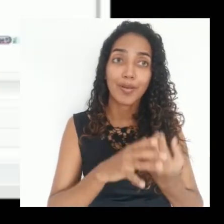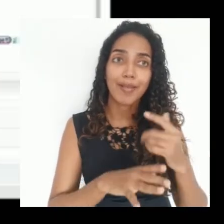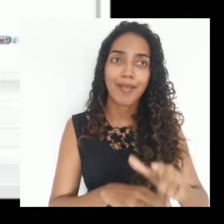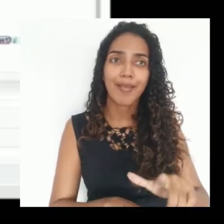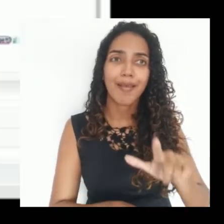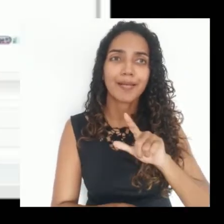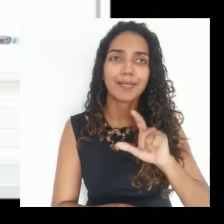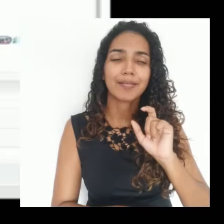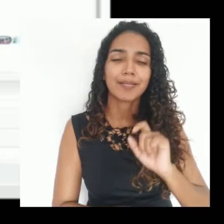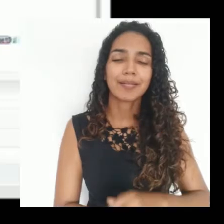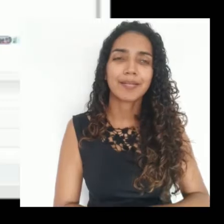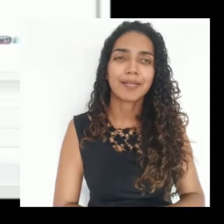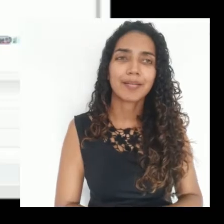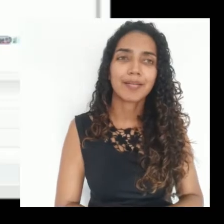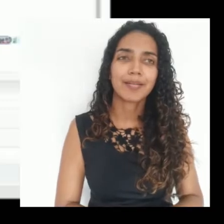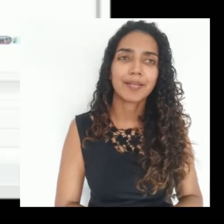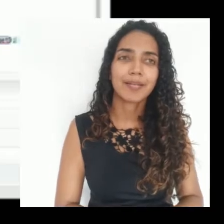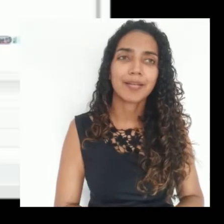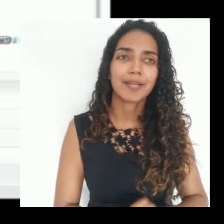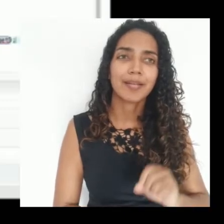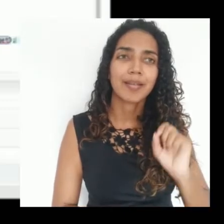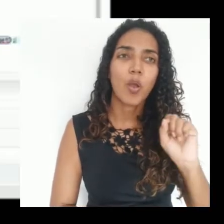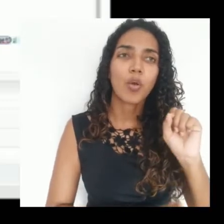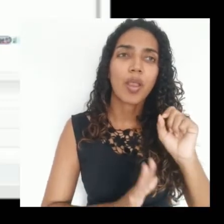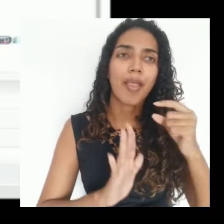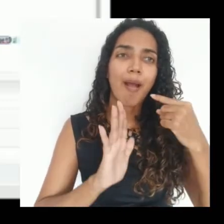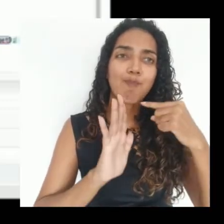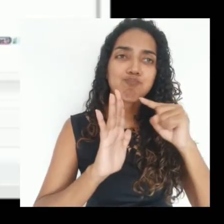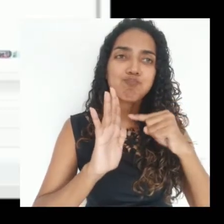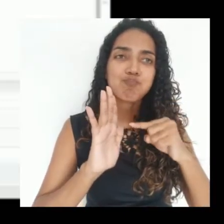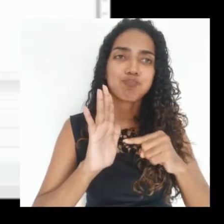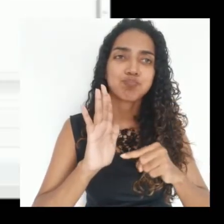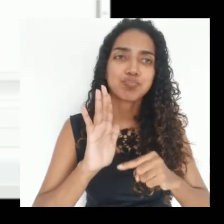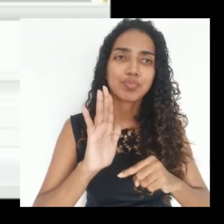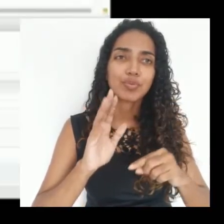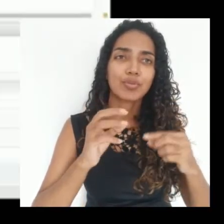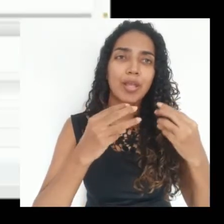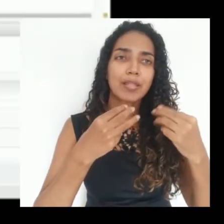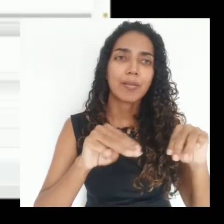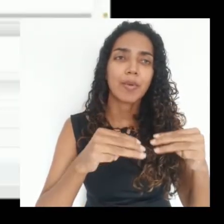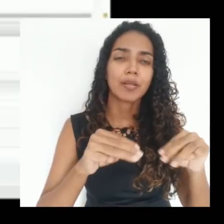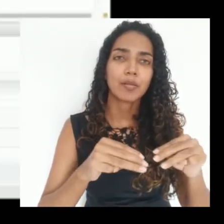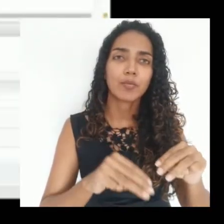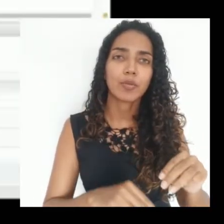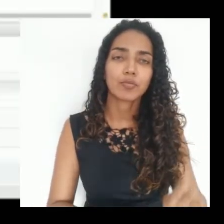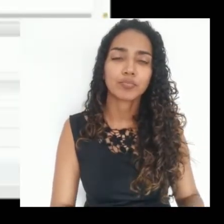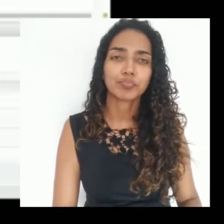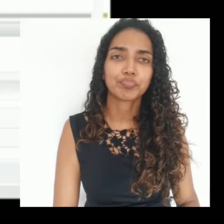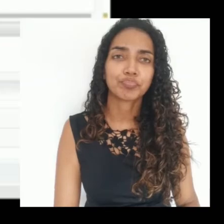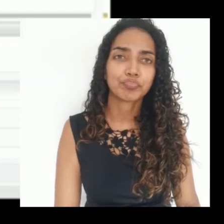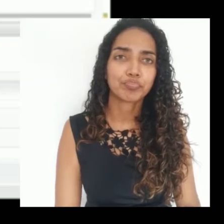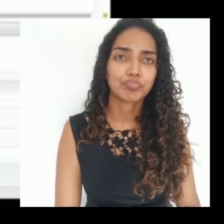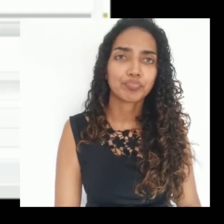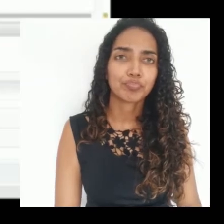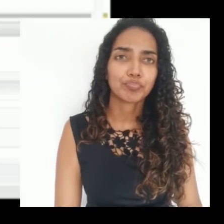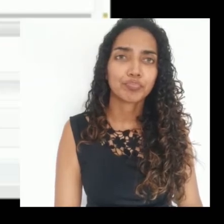é a lista de matriculados. A gente pode chegar aqui e até para evitar perder tempo, a gente pode gerar o código aqui,